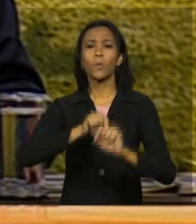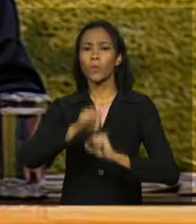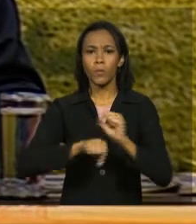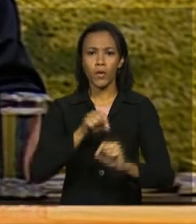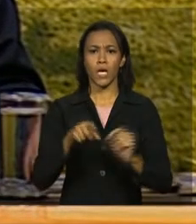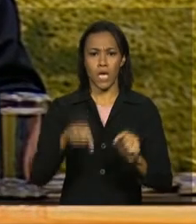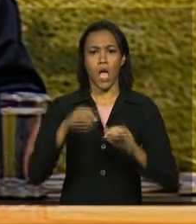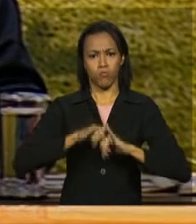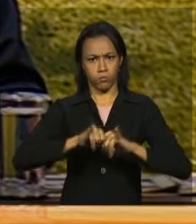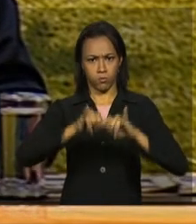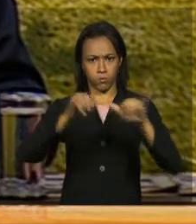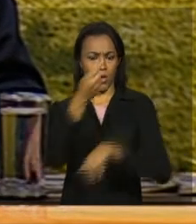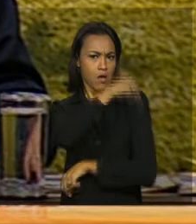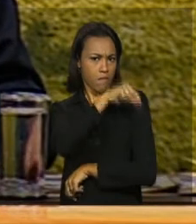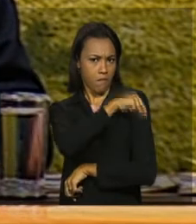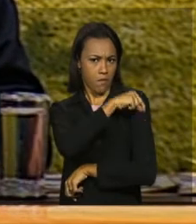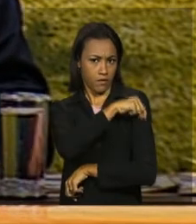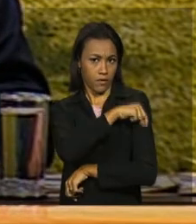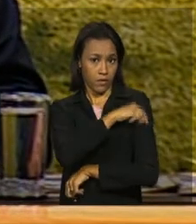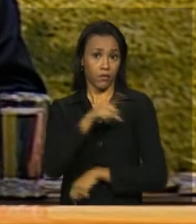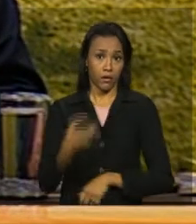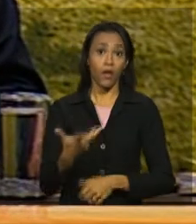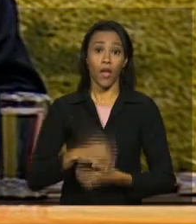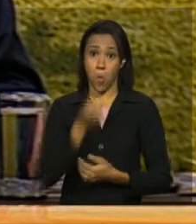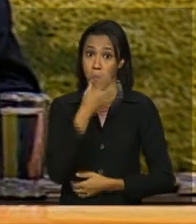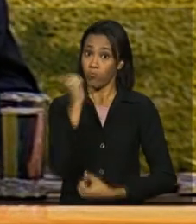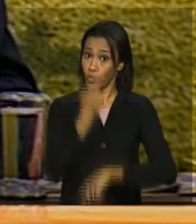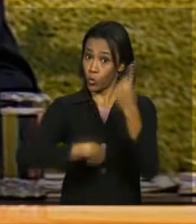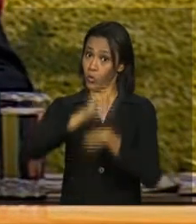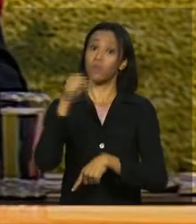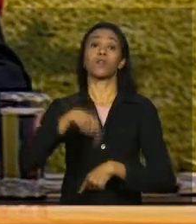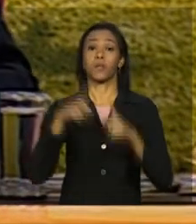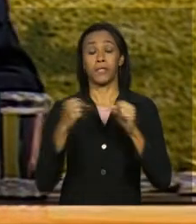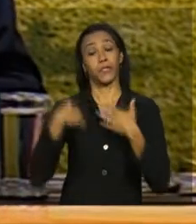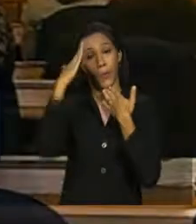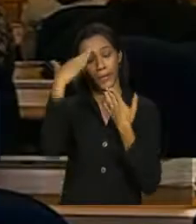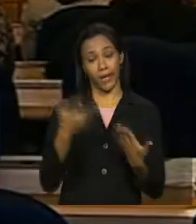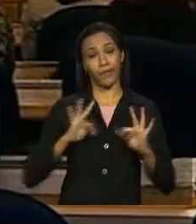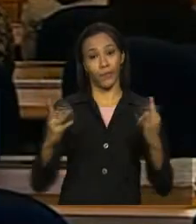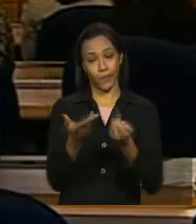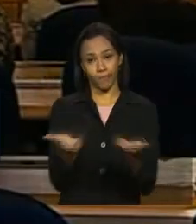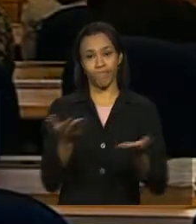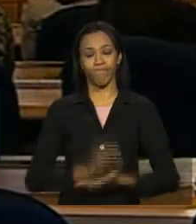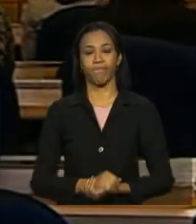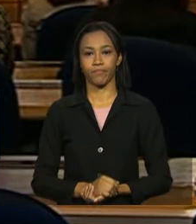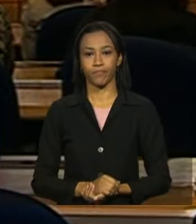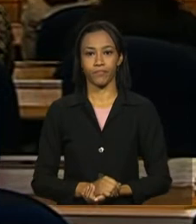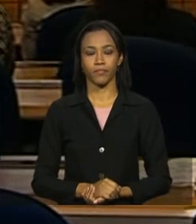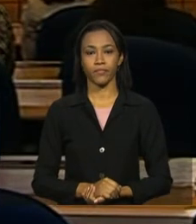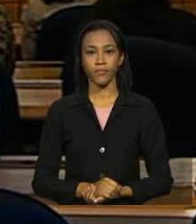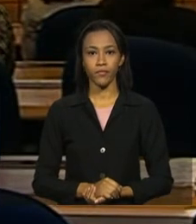ele a campanha de vacinação C à toa o sucesso em Brasília Obrigado a todos vocês a